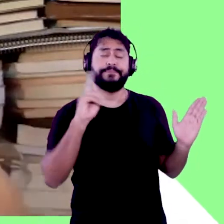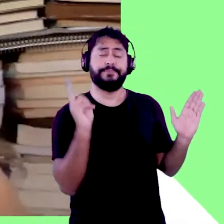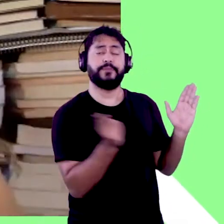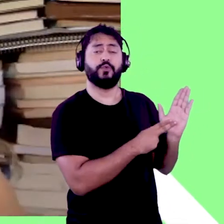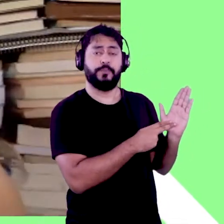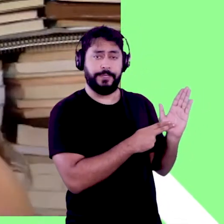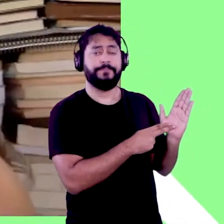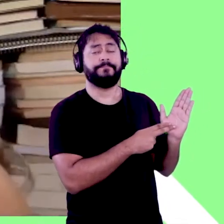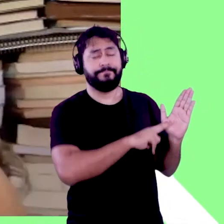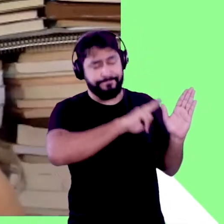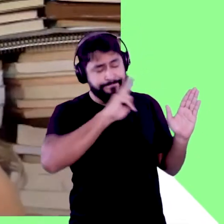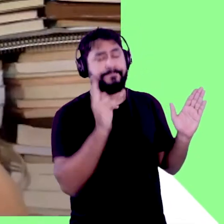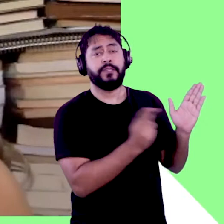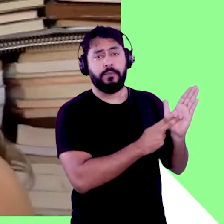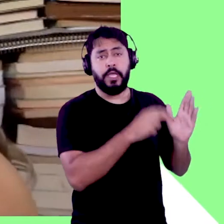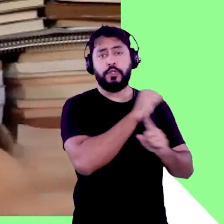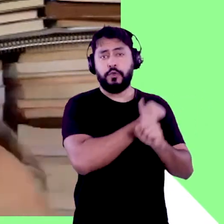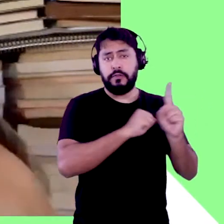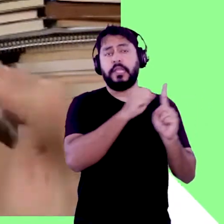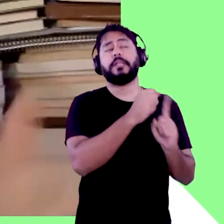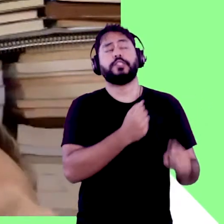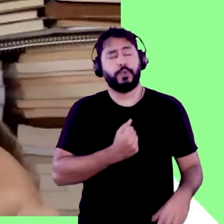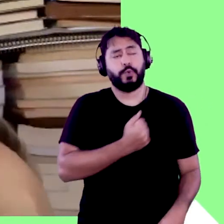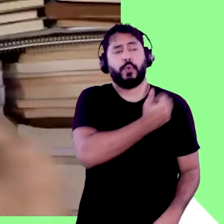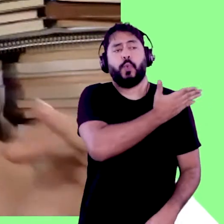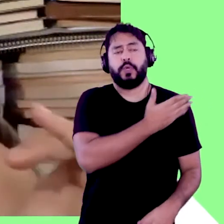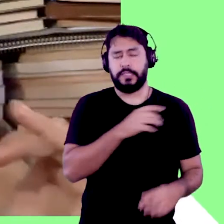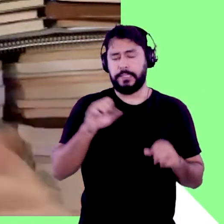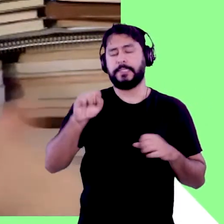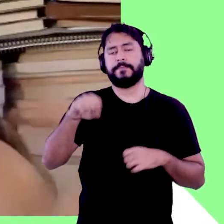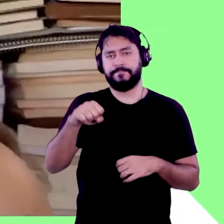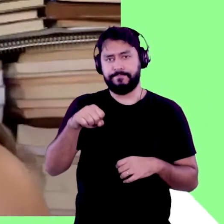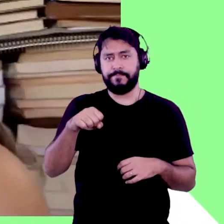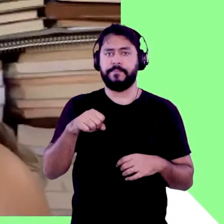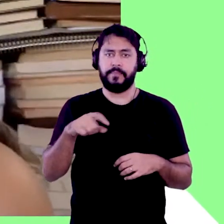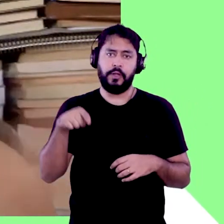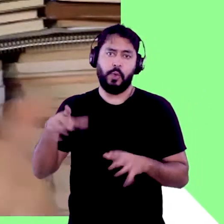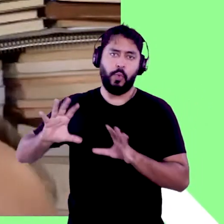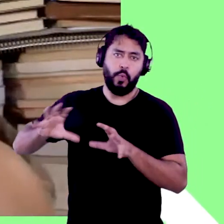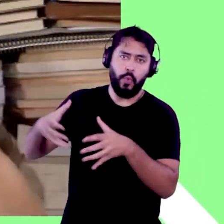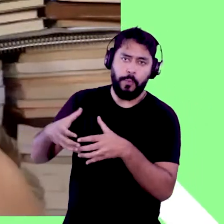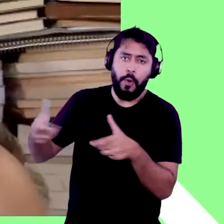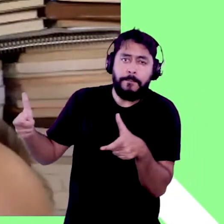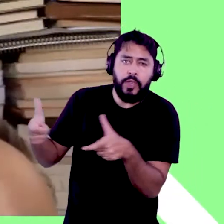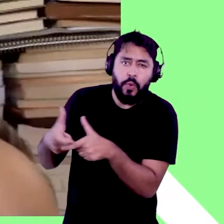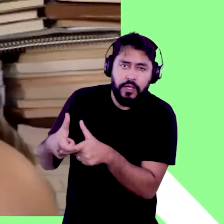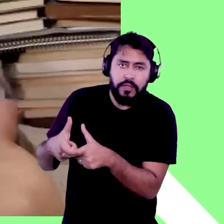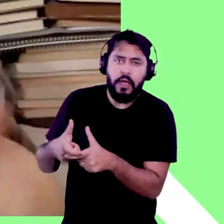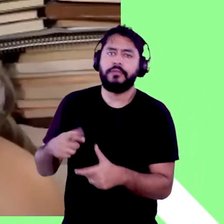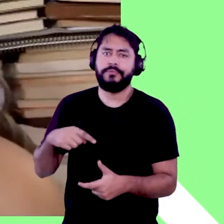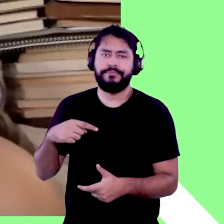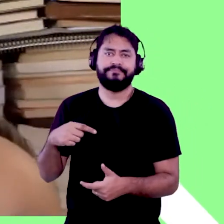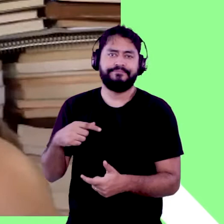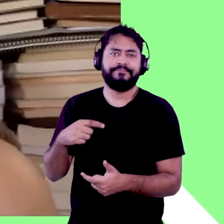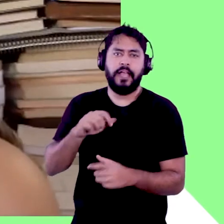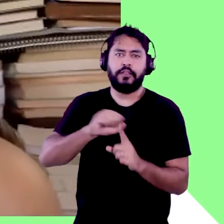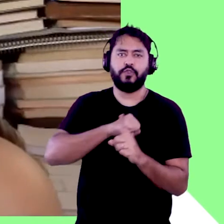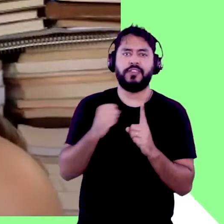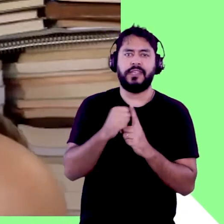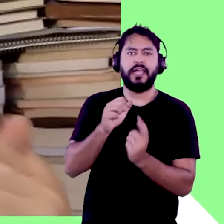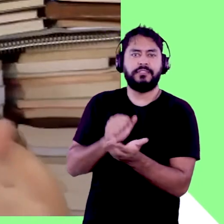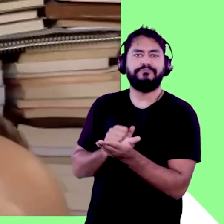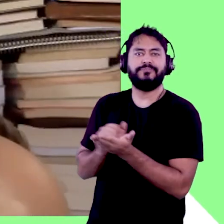uma sociedade excludente, né? Que a gente exclui grupos minorizados, que não é todo mundo que tem os mesmos